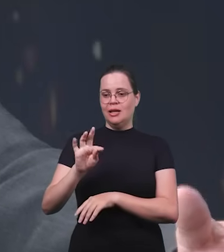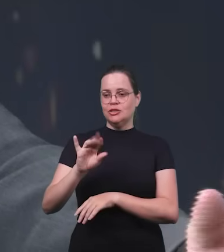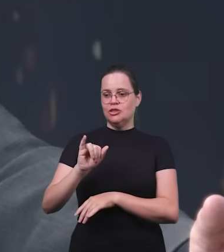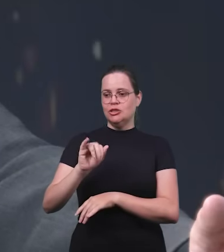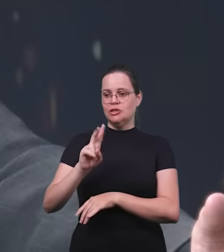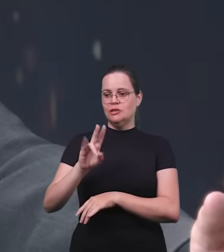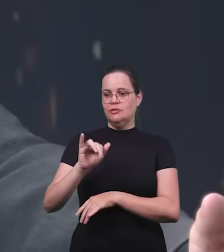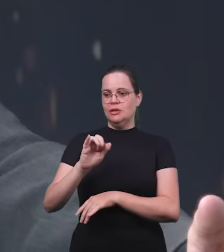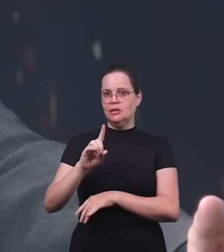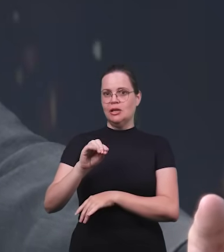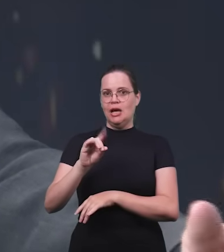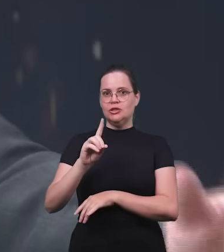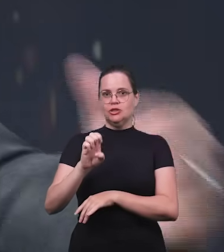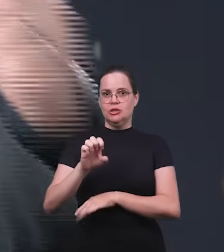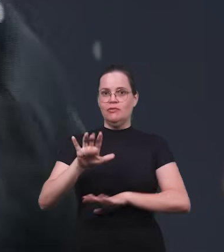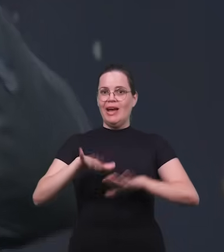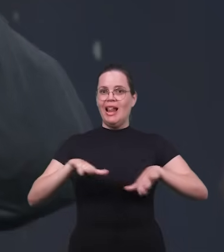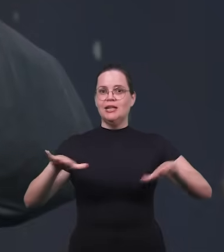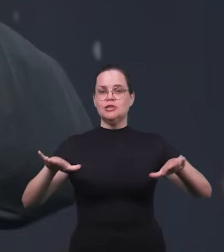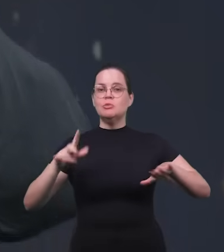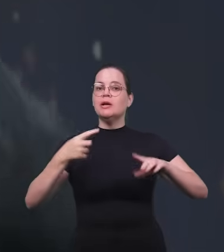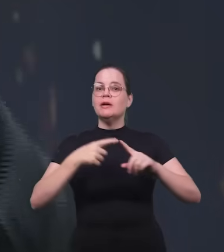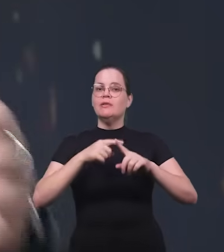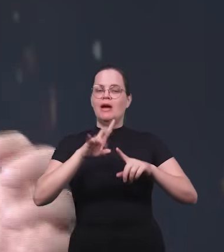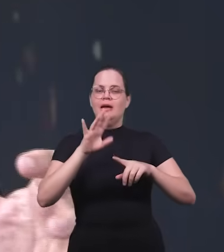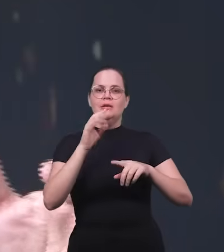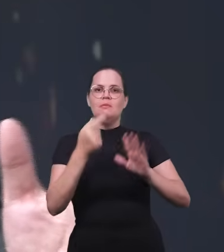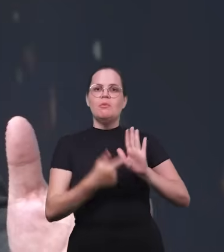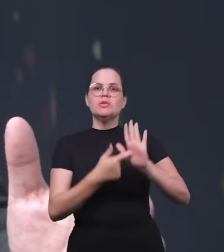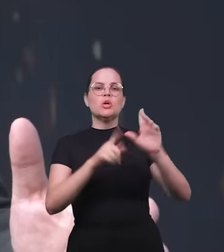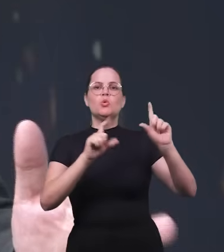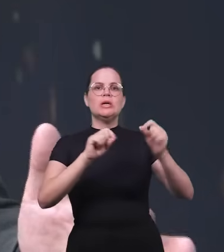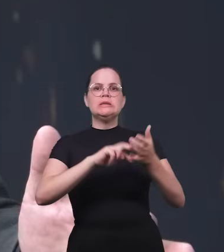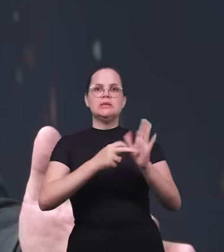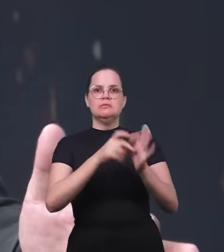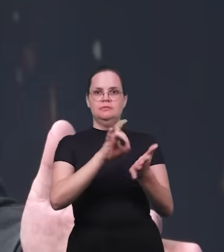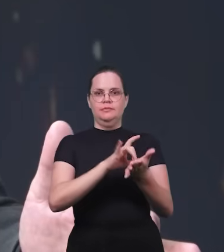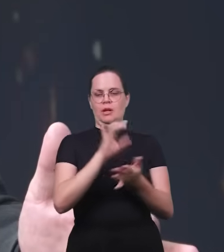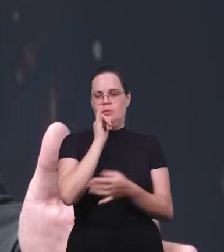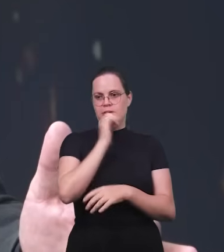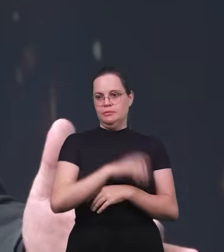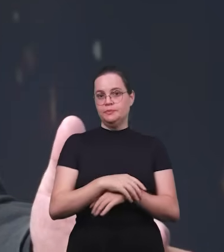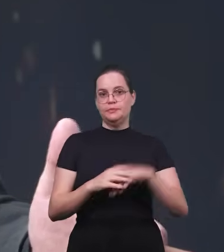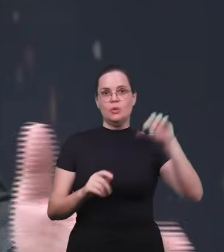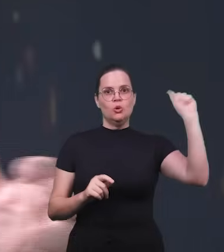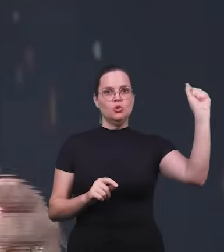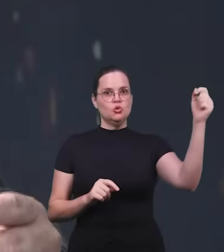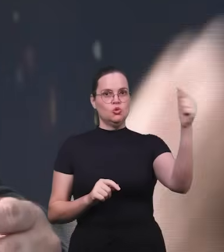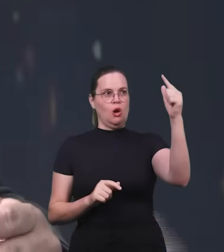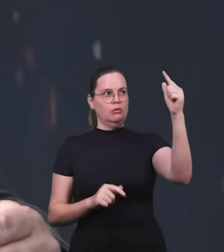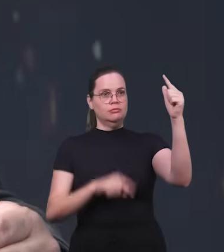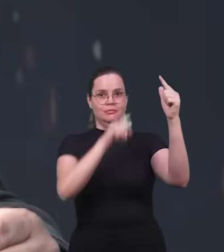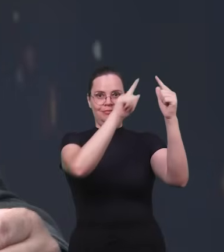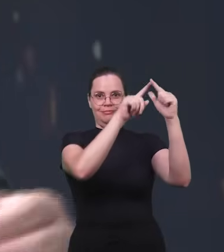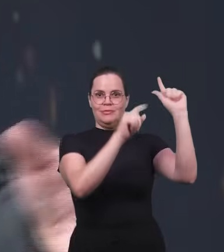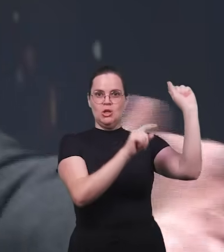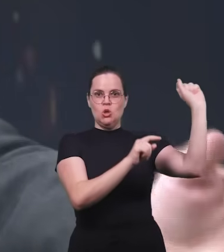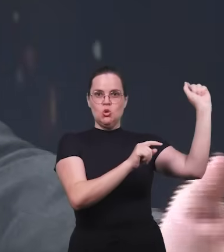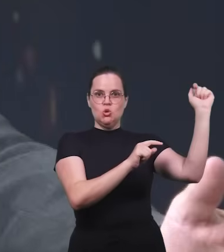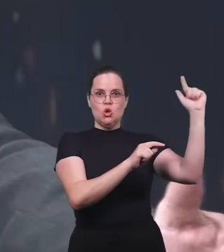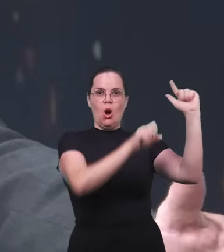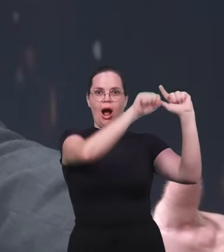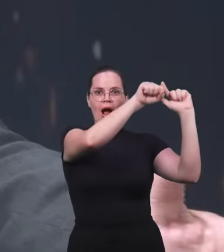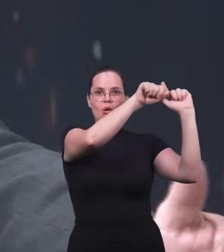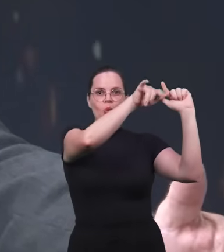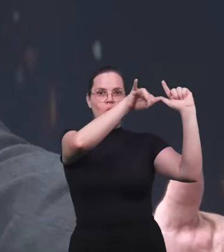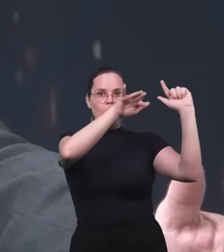aquilo que nós entendemos como realidade. Exemplo, a luz do sol demora 8 minutos para sair do sol e chegar aqui. Então, o sol